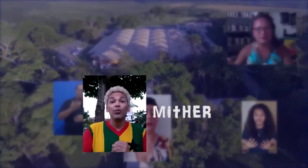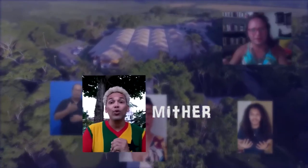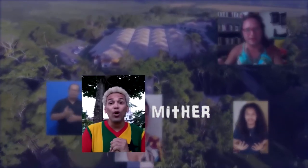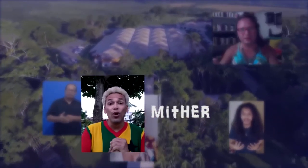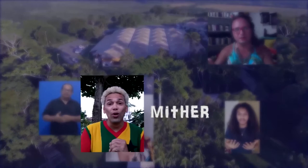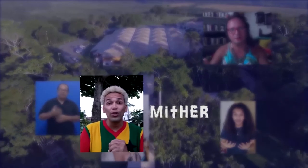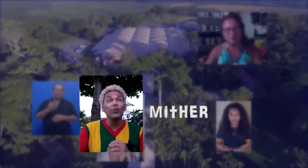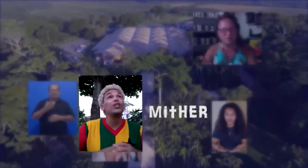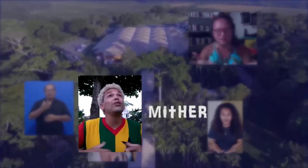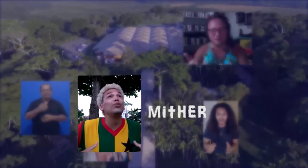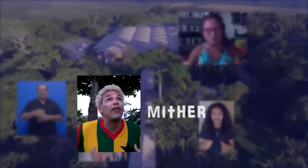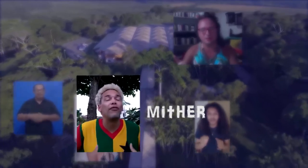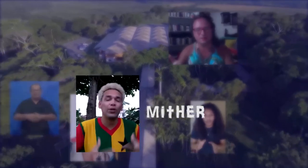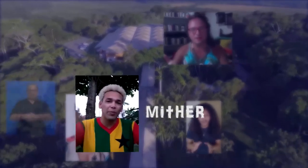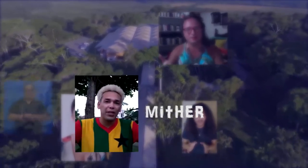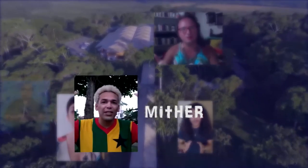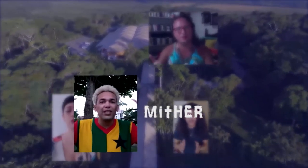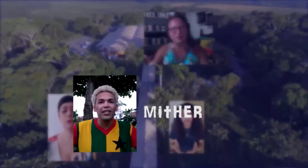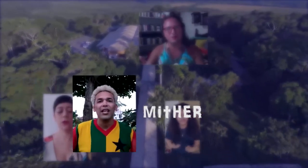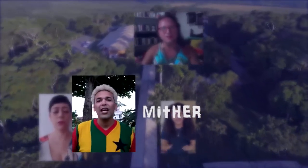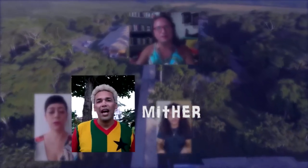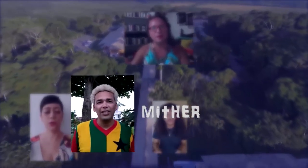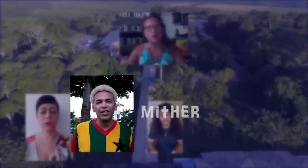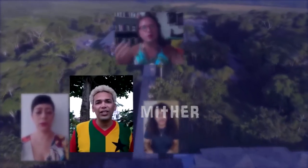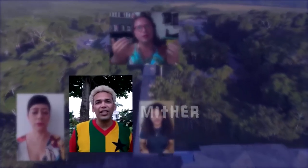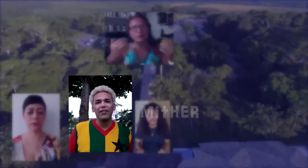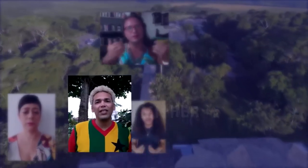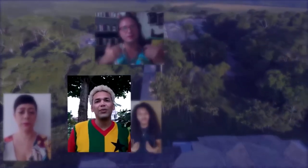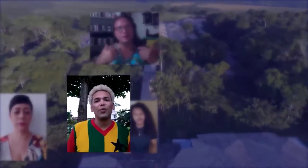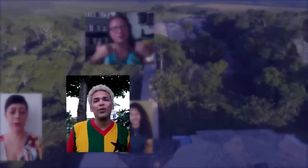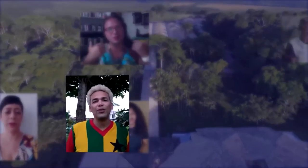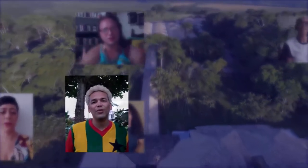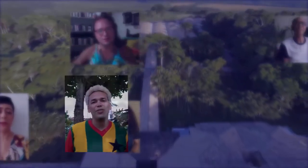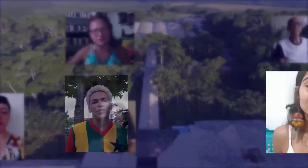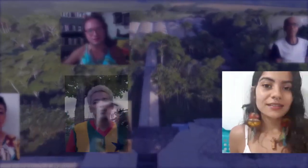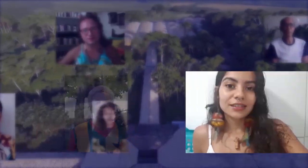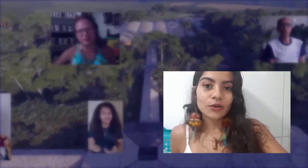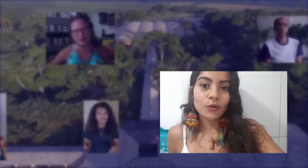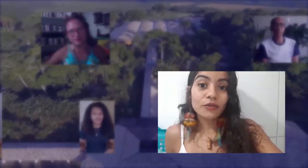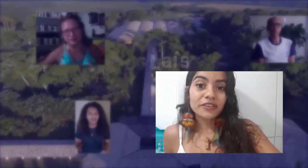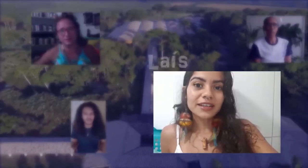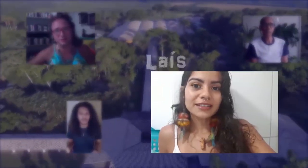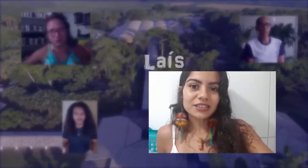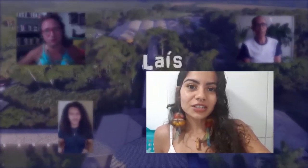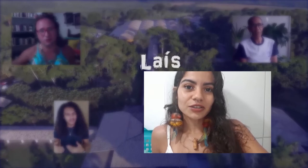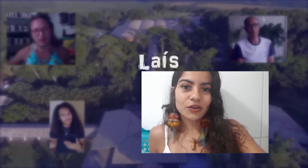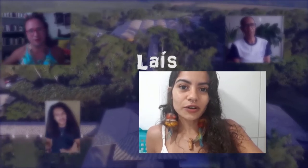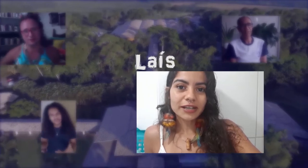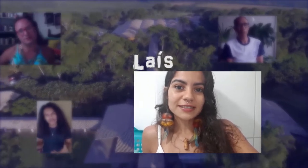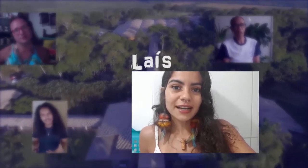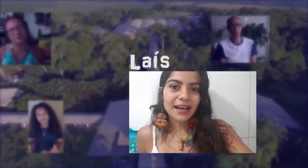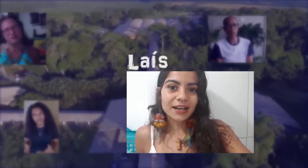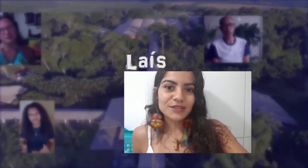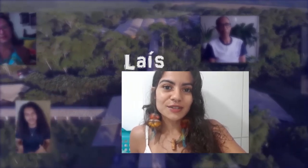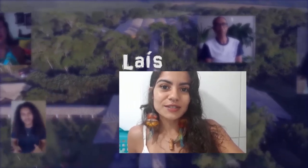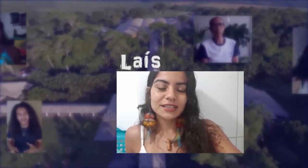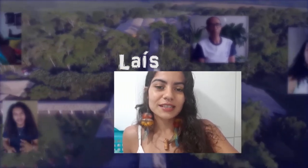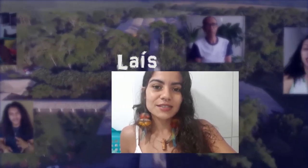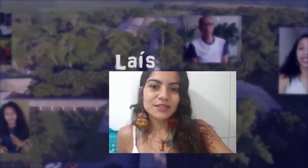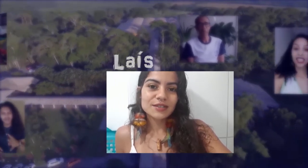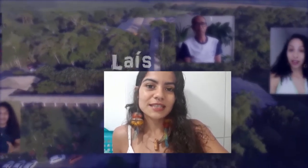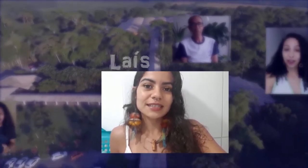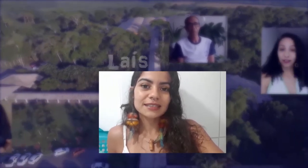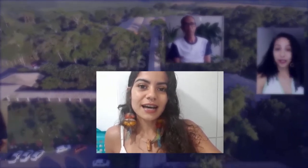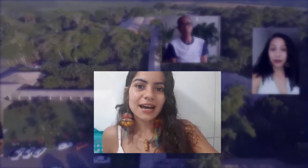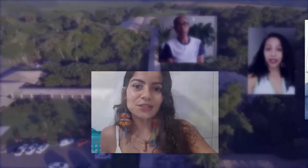sistema imunológico e que nos dá força para seguir adiante e atravessar esse momento tão difícil. Então, confia na trajetória, se agarra nos seus